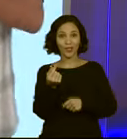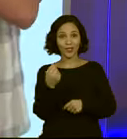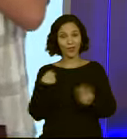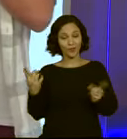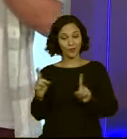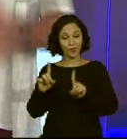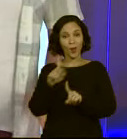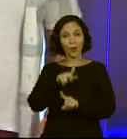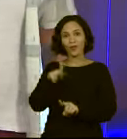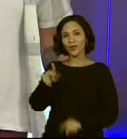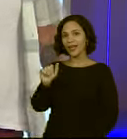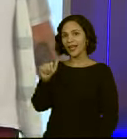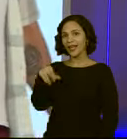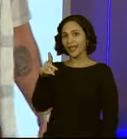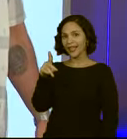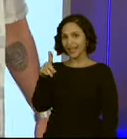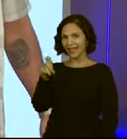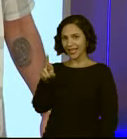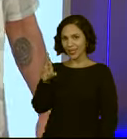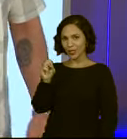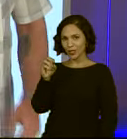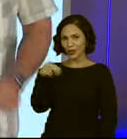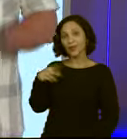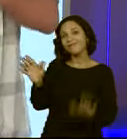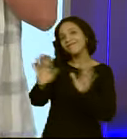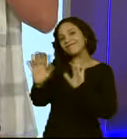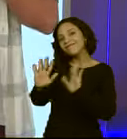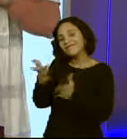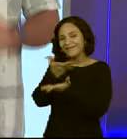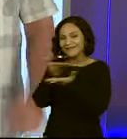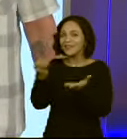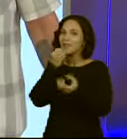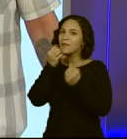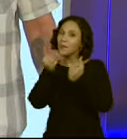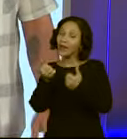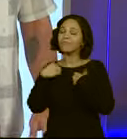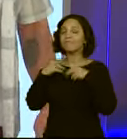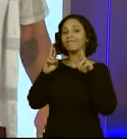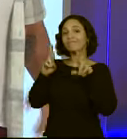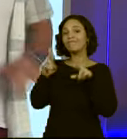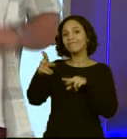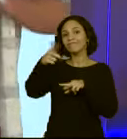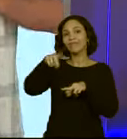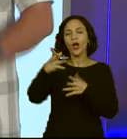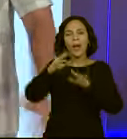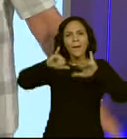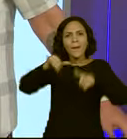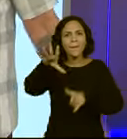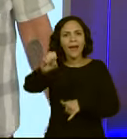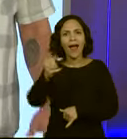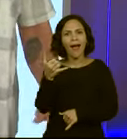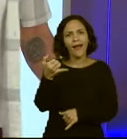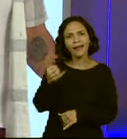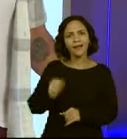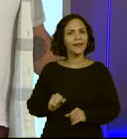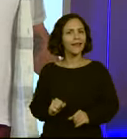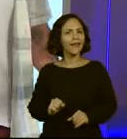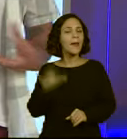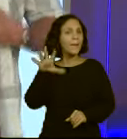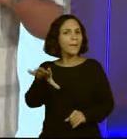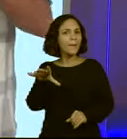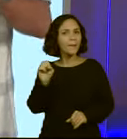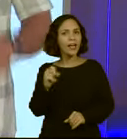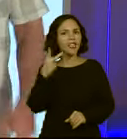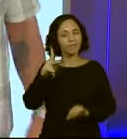lá Pessoal espero que vocês estejam bem Estamos aqui para nossa aula pega e a sua caneta pega